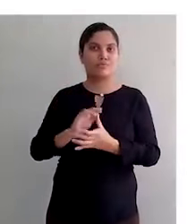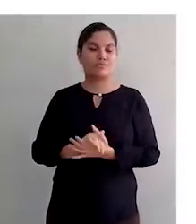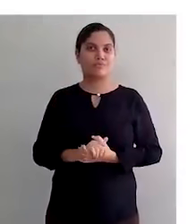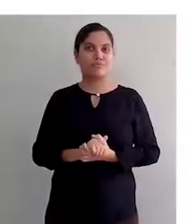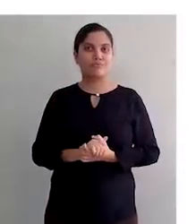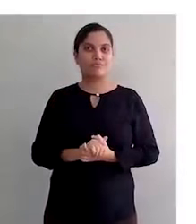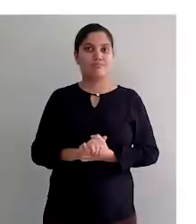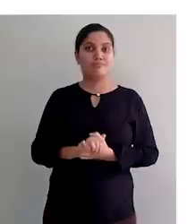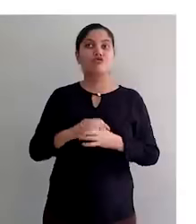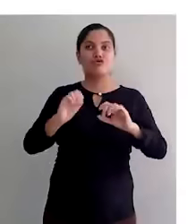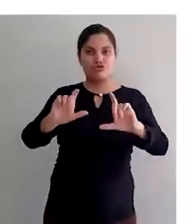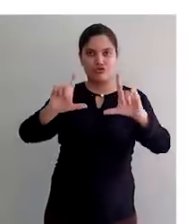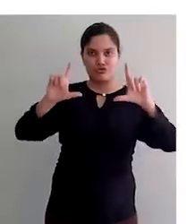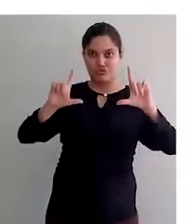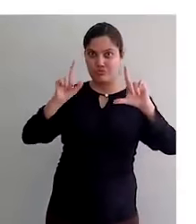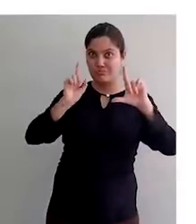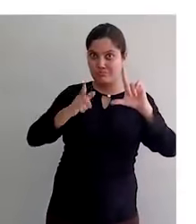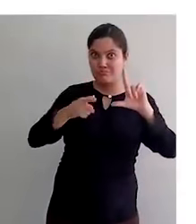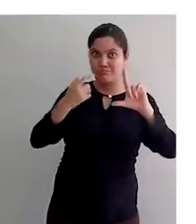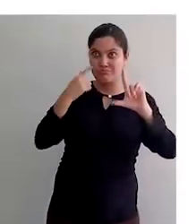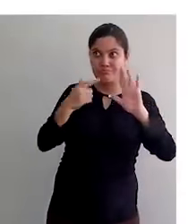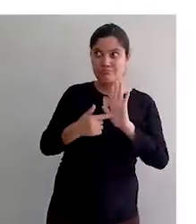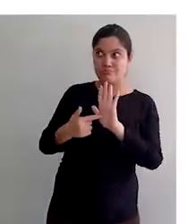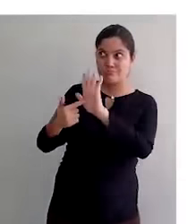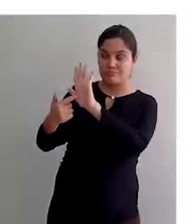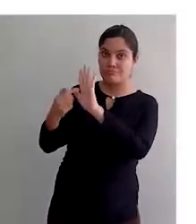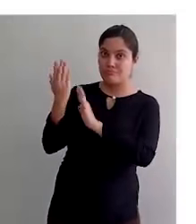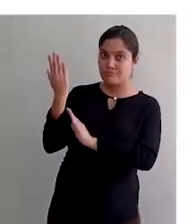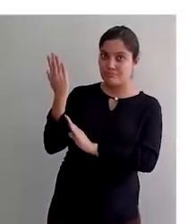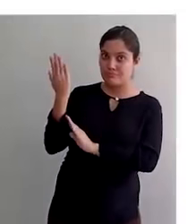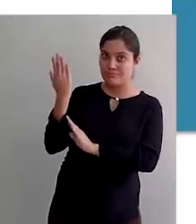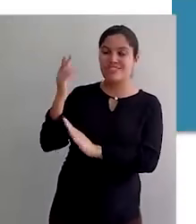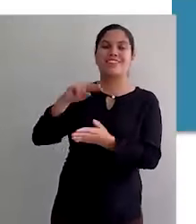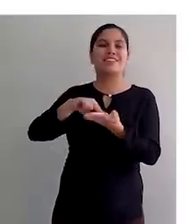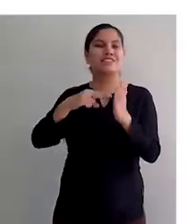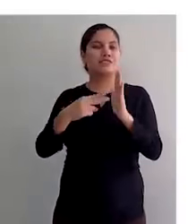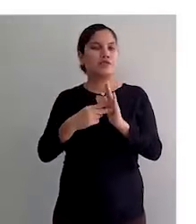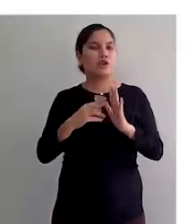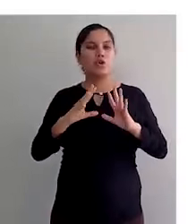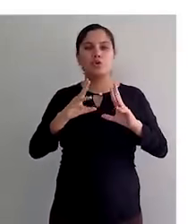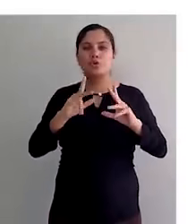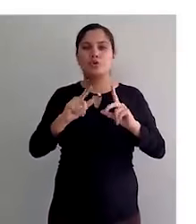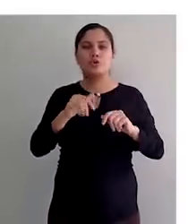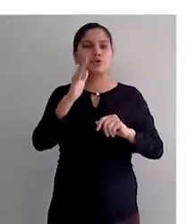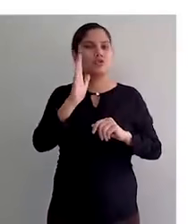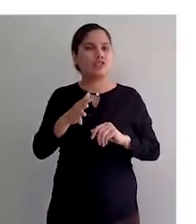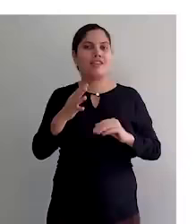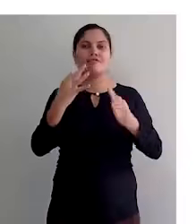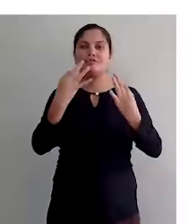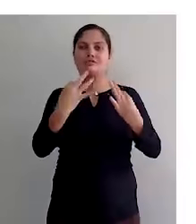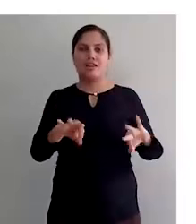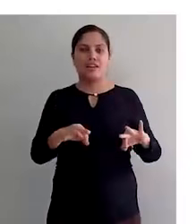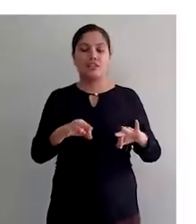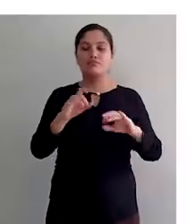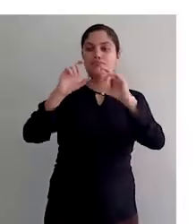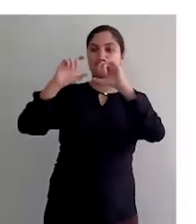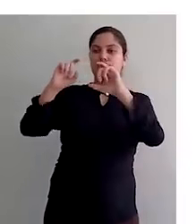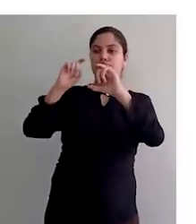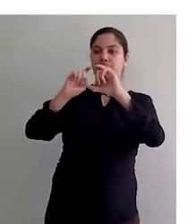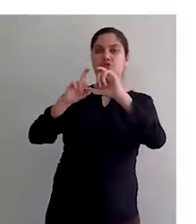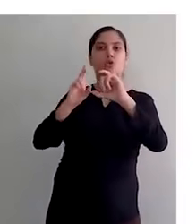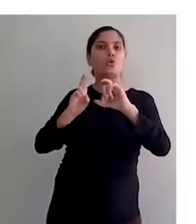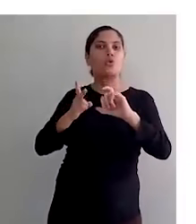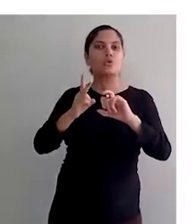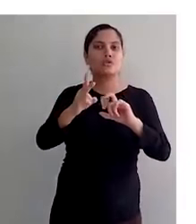Chegou nessa tela? Isso quer dizer que tudo está dando certo. Clique Continuar para abrir o